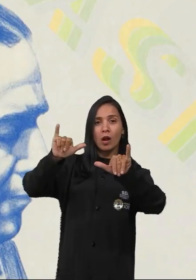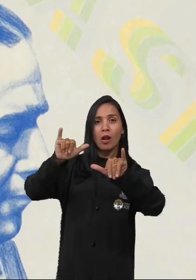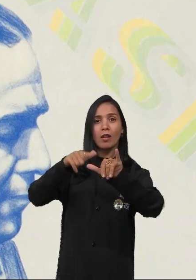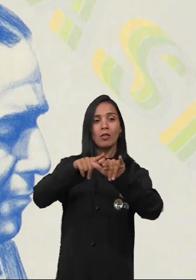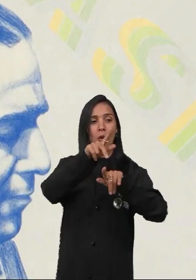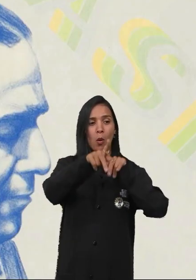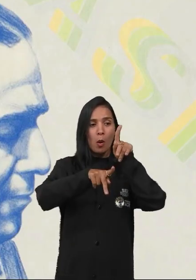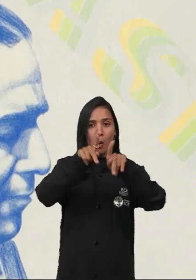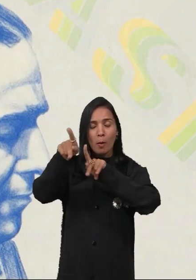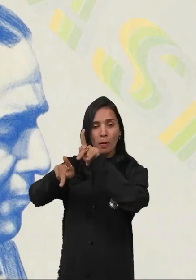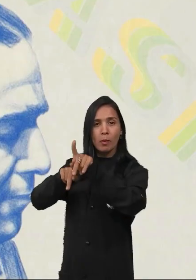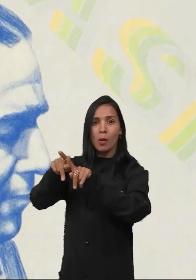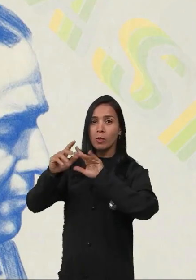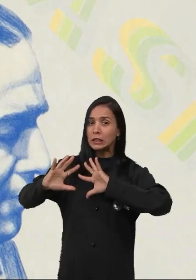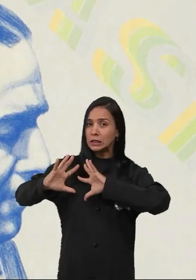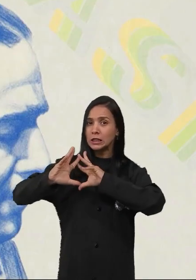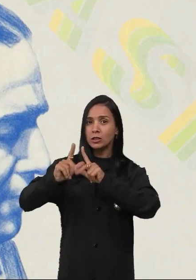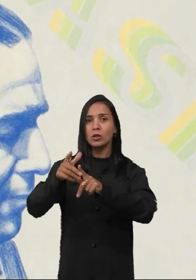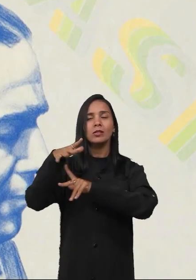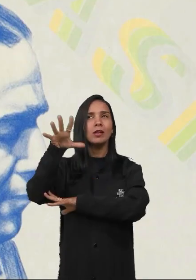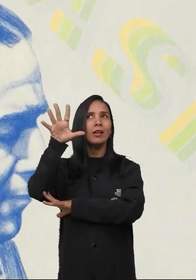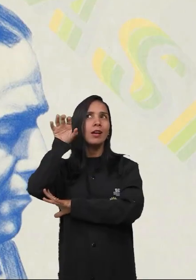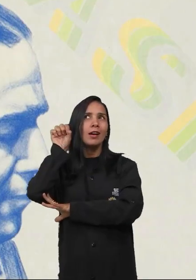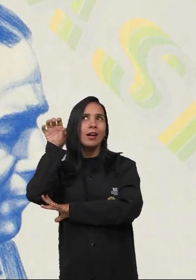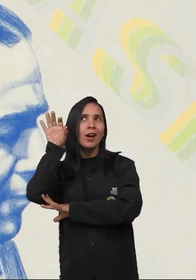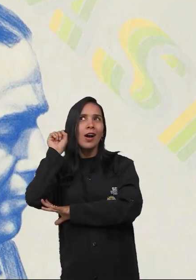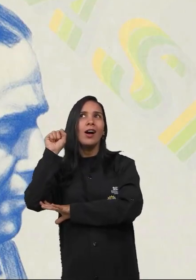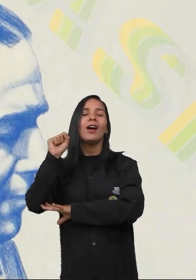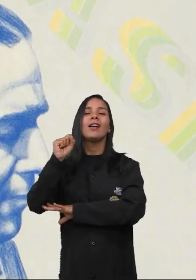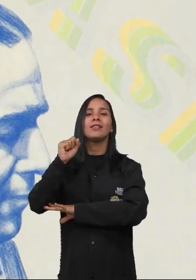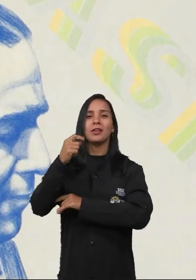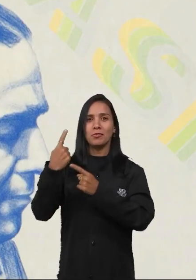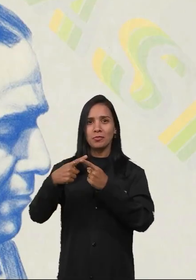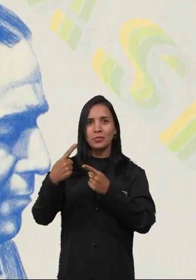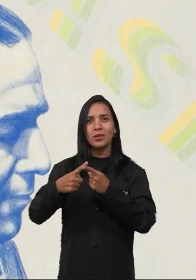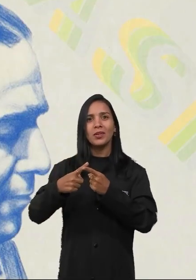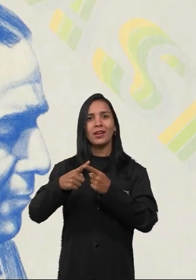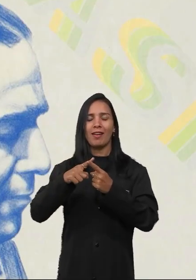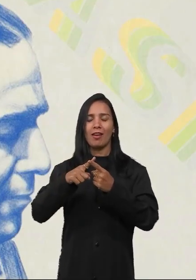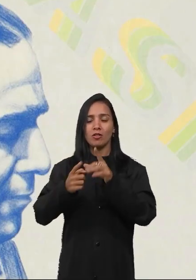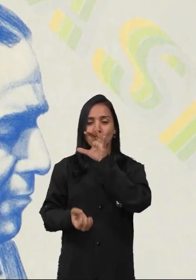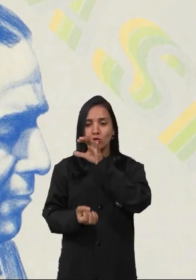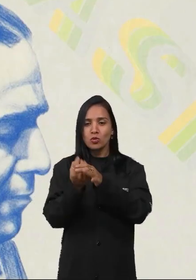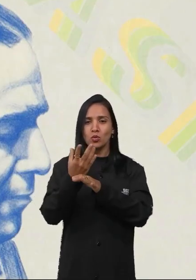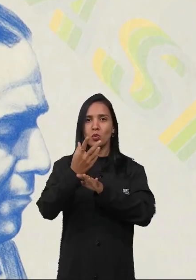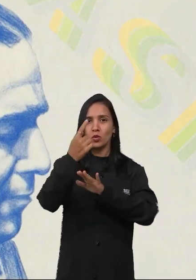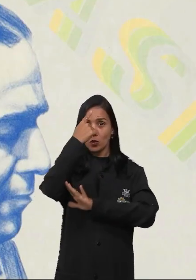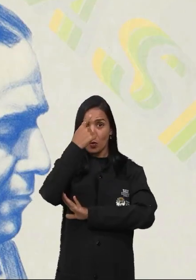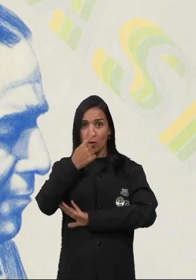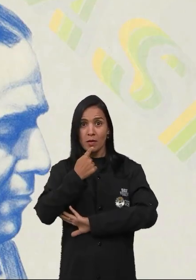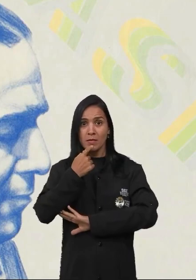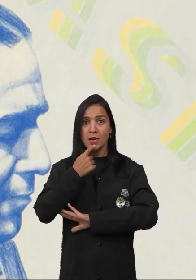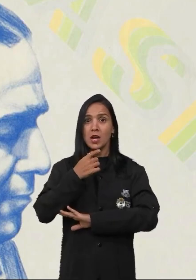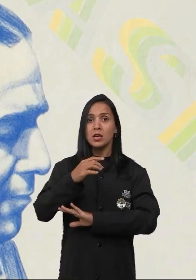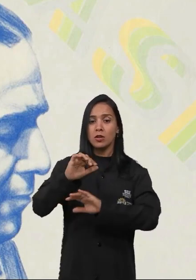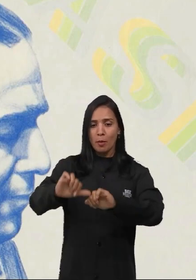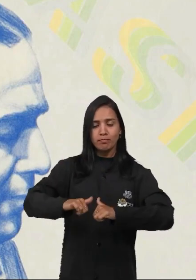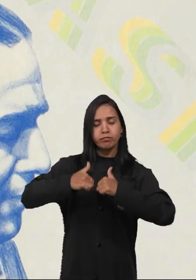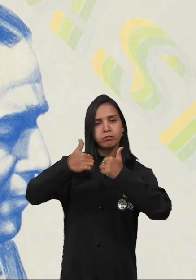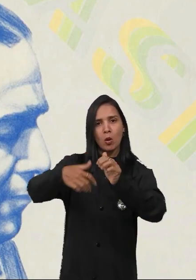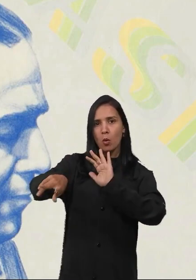pelo Estado para divulgar essas músicas e criar uma imagem positiva do governo,